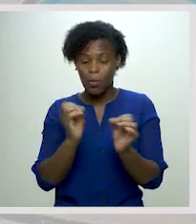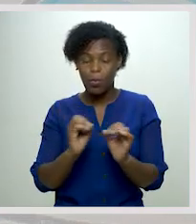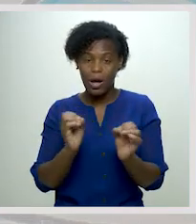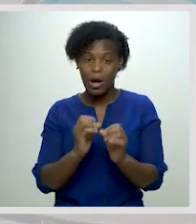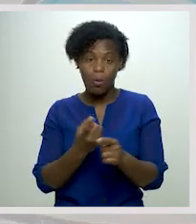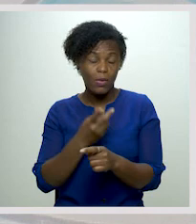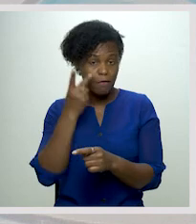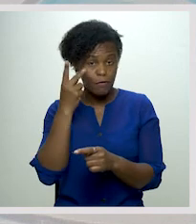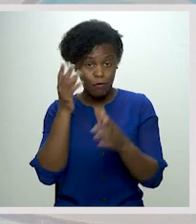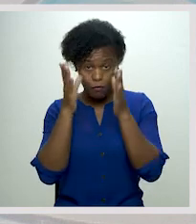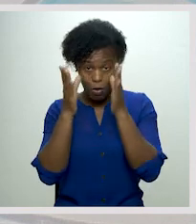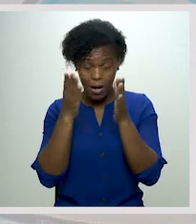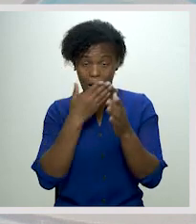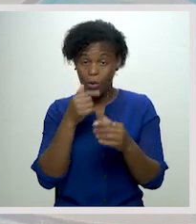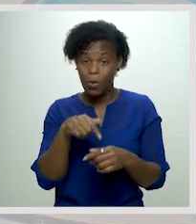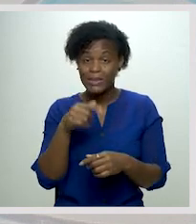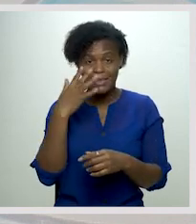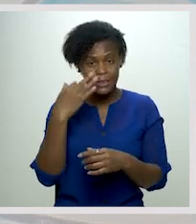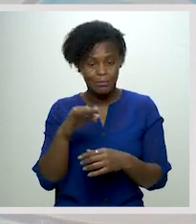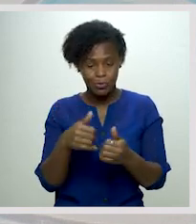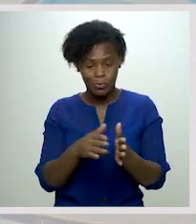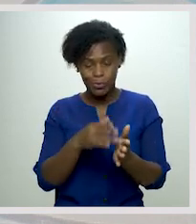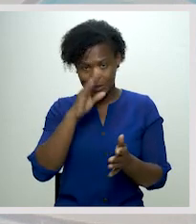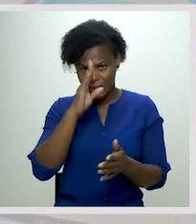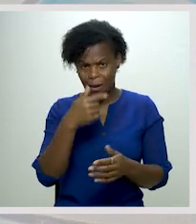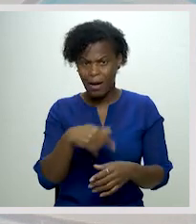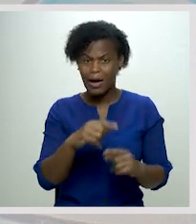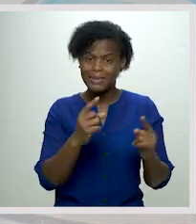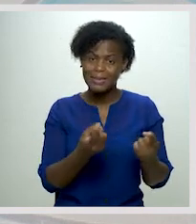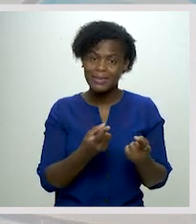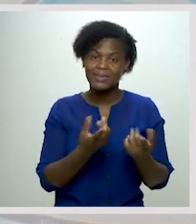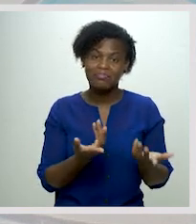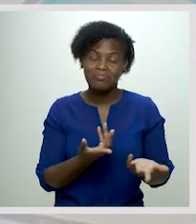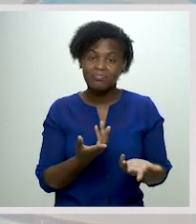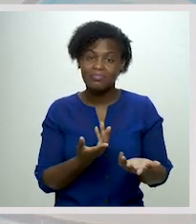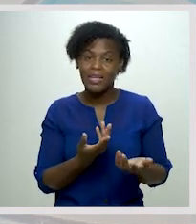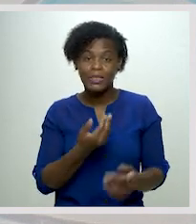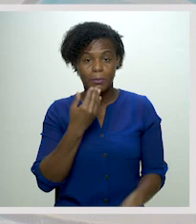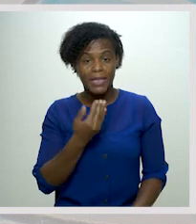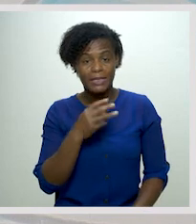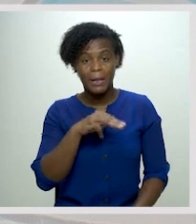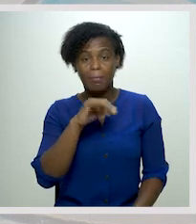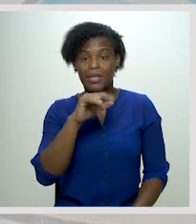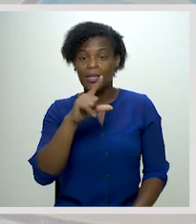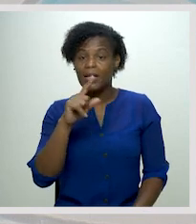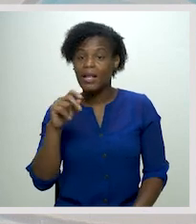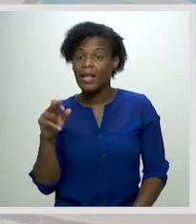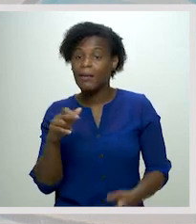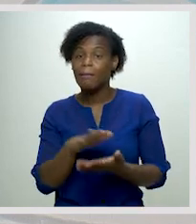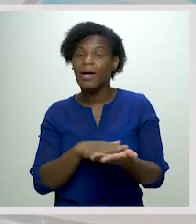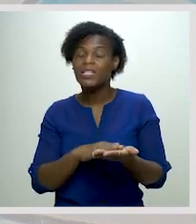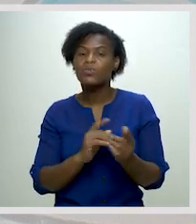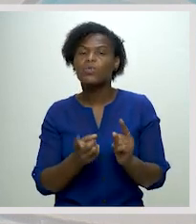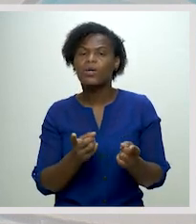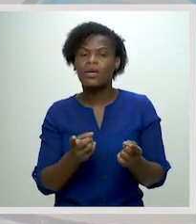lição de hoje é tão simples, como todos nós sabemos, temos ali a síntese, é o quê? A experiência de Miller baseou-se no